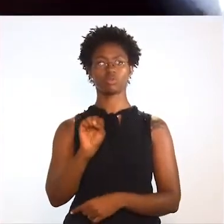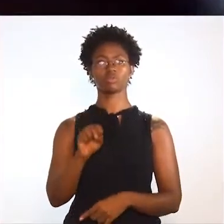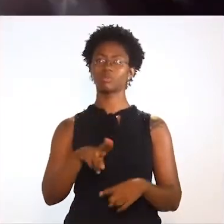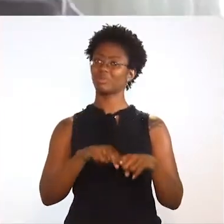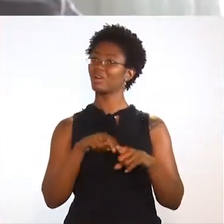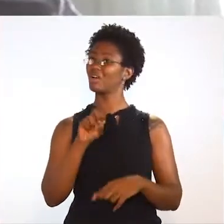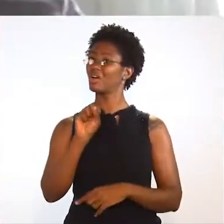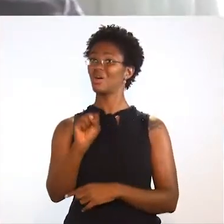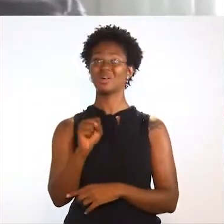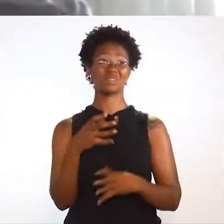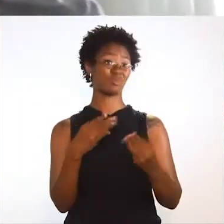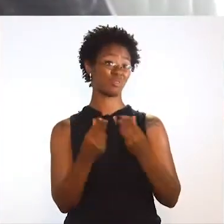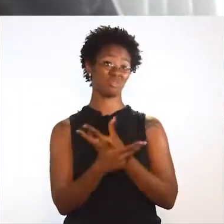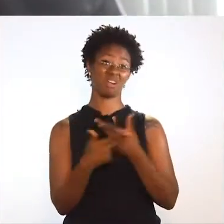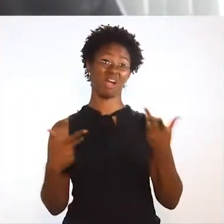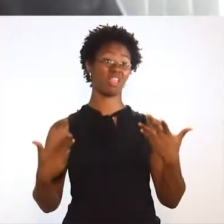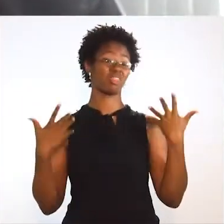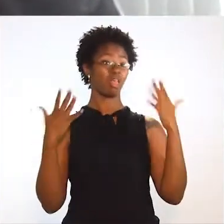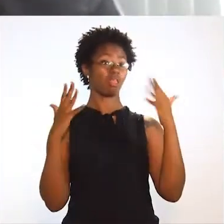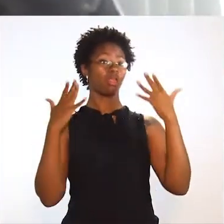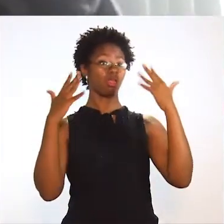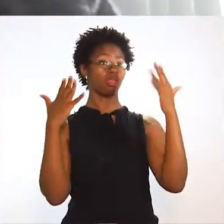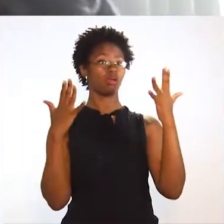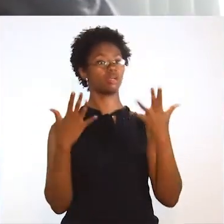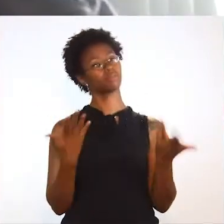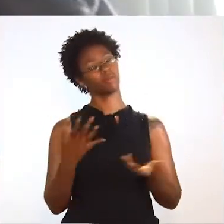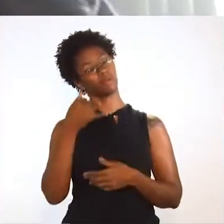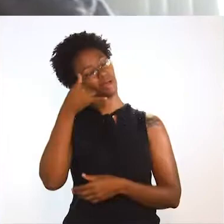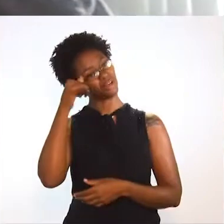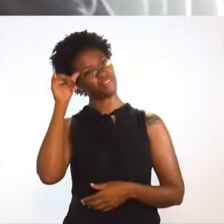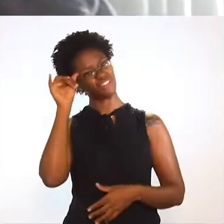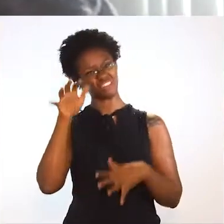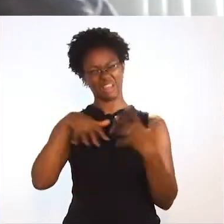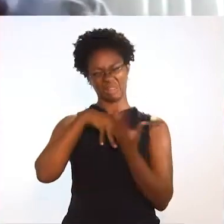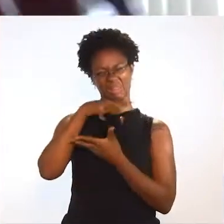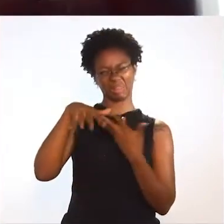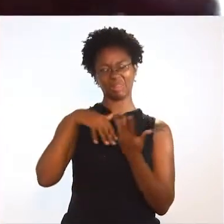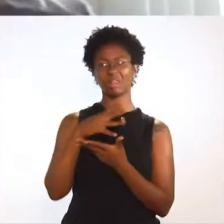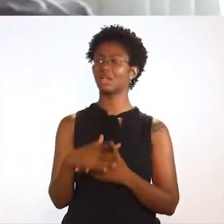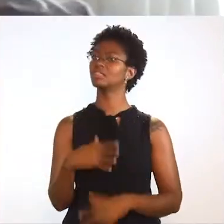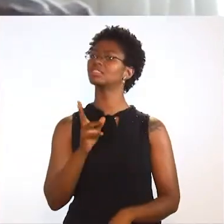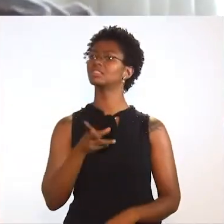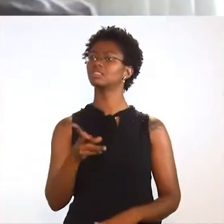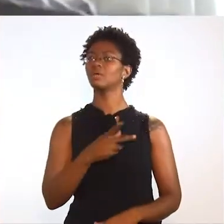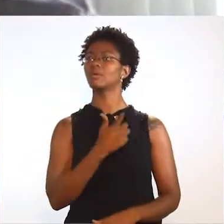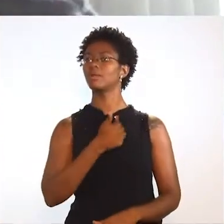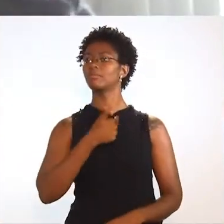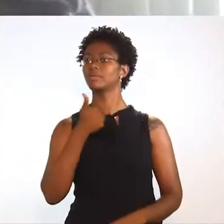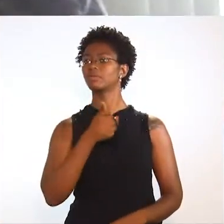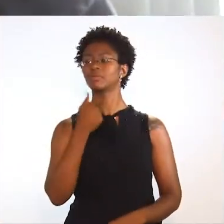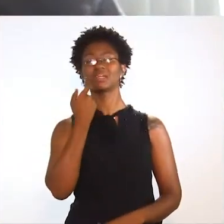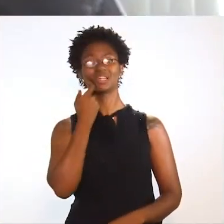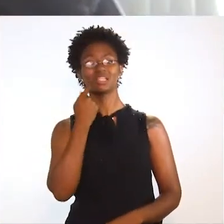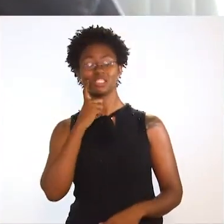dia 8 são muita gente a comemorar, então, para evitar, nós sempre deixamos na primeira